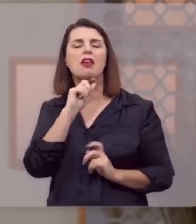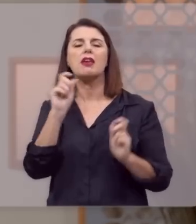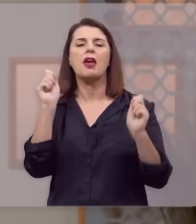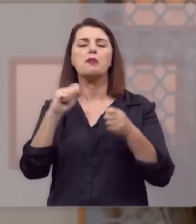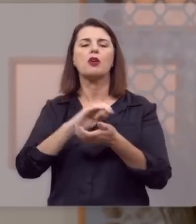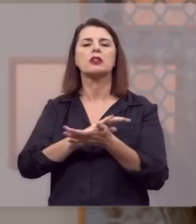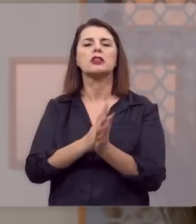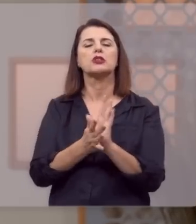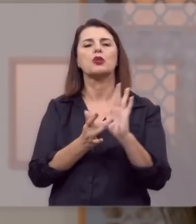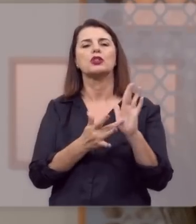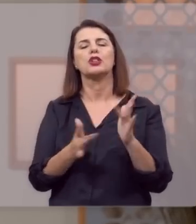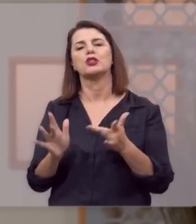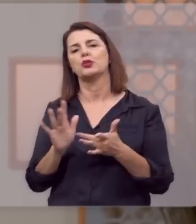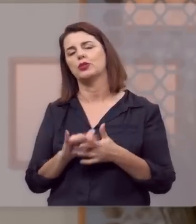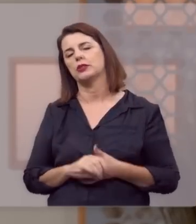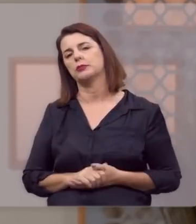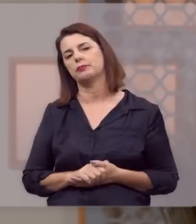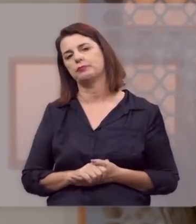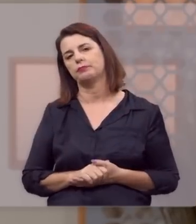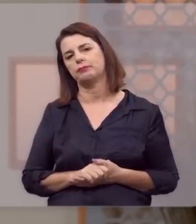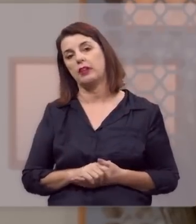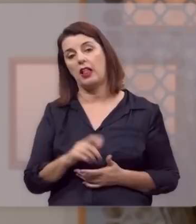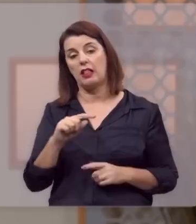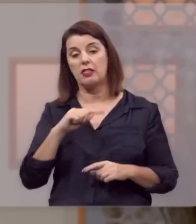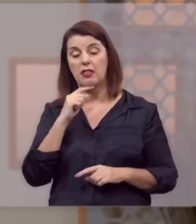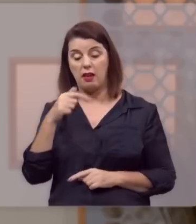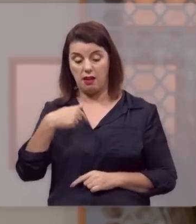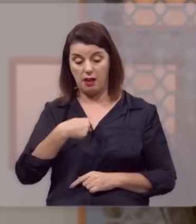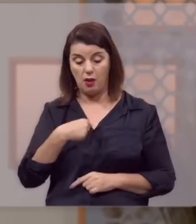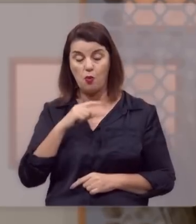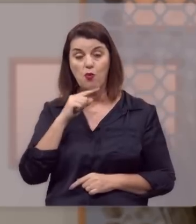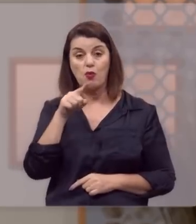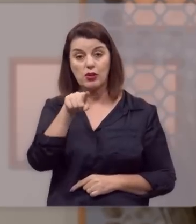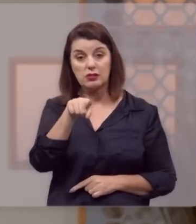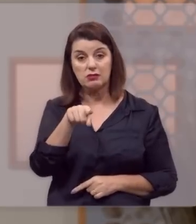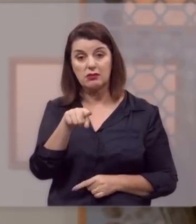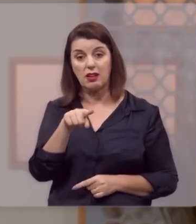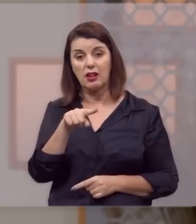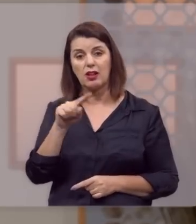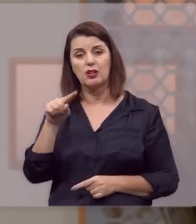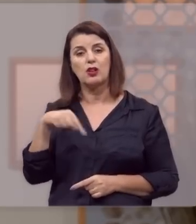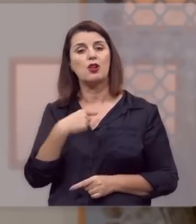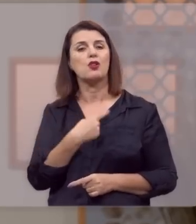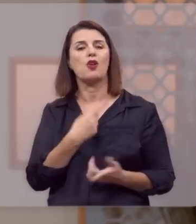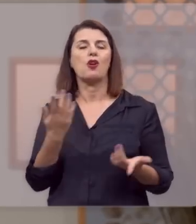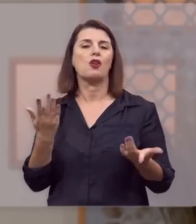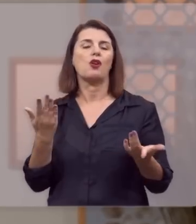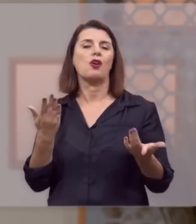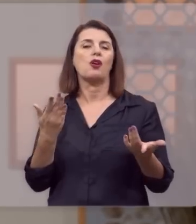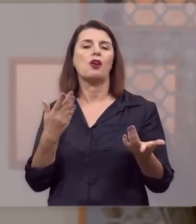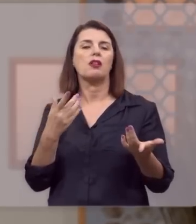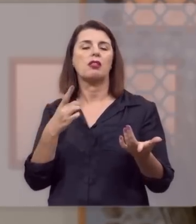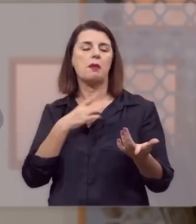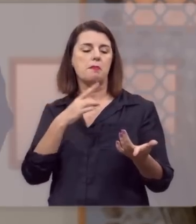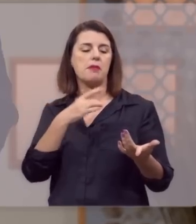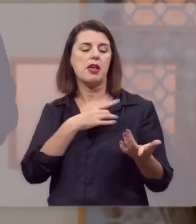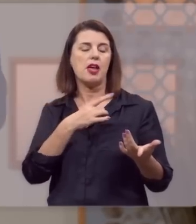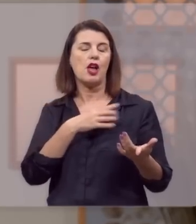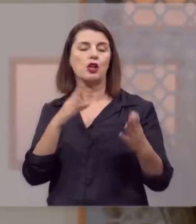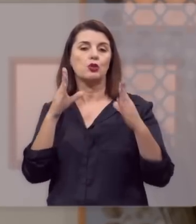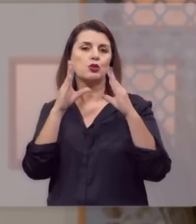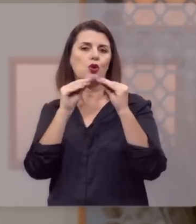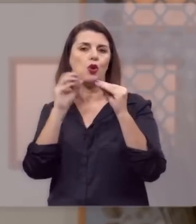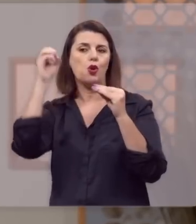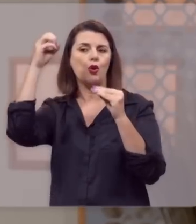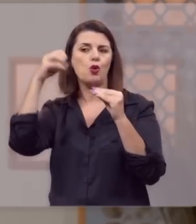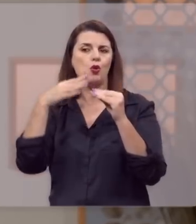derrotar Jesus. Nem você, nem eu jamais vimos e jamais veremos a luz ter medo das trevas. Onde a